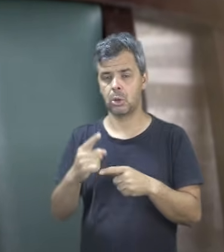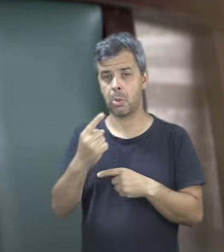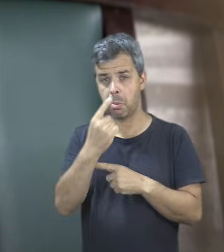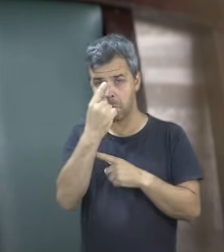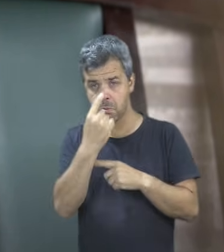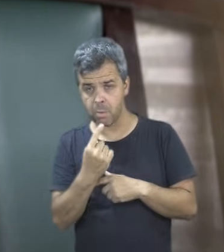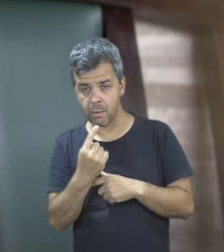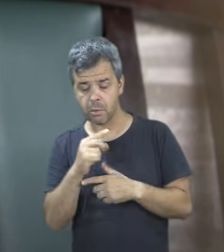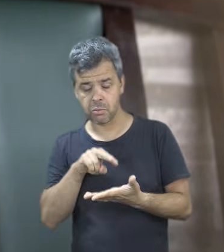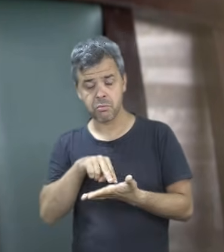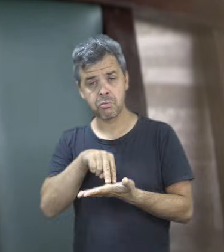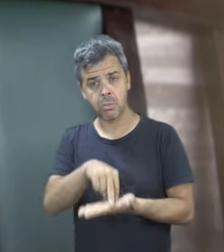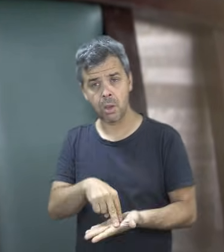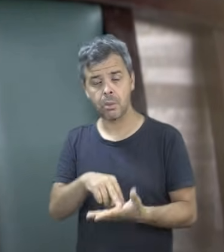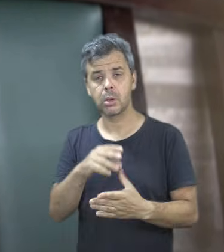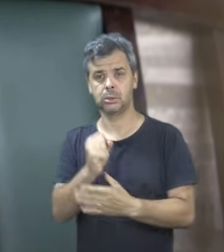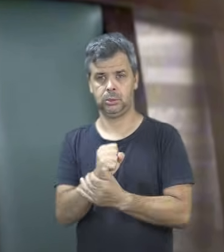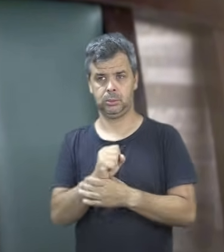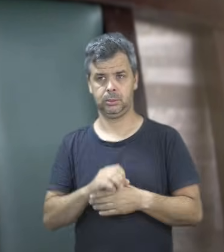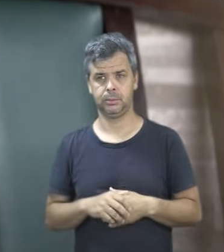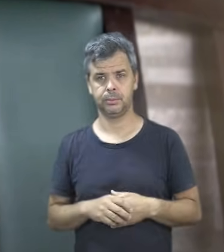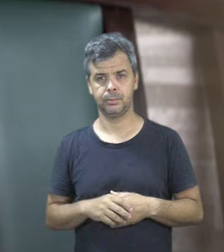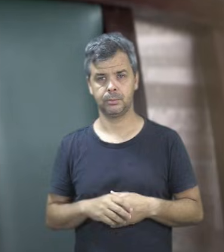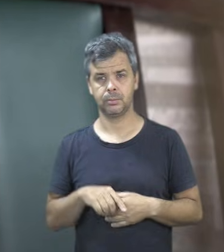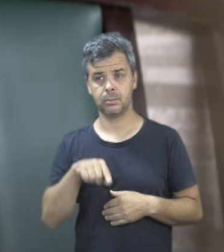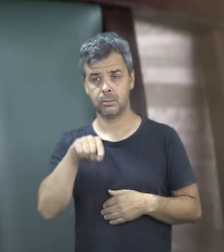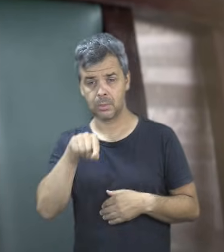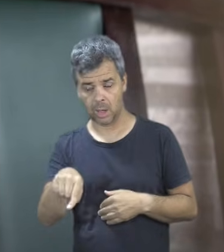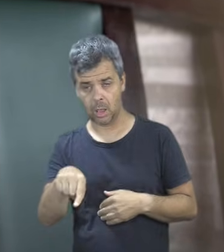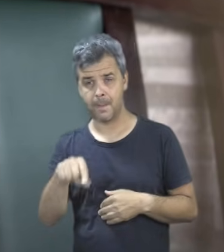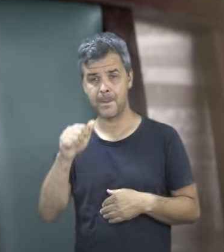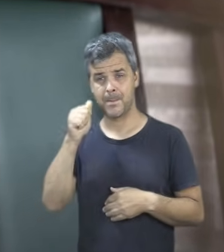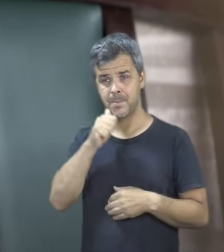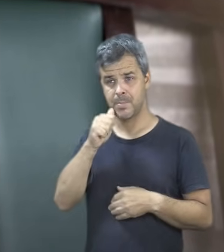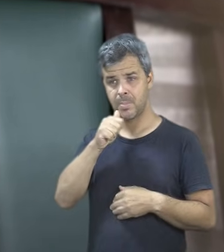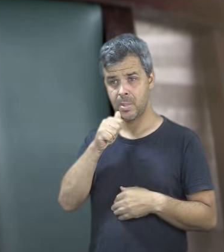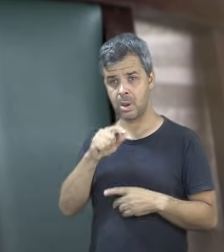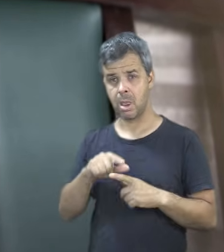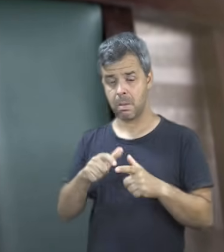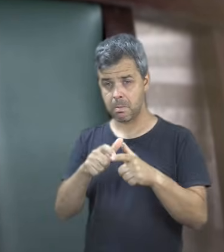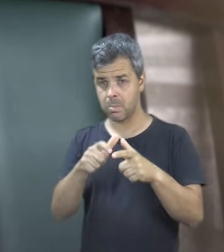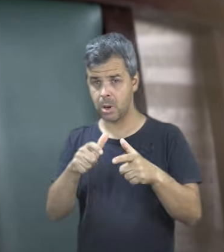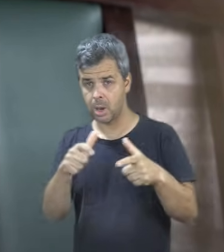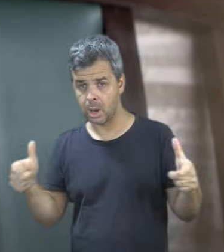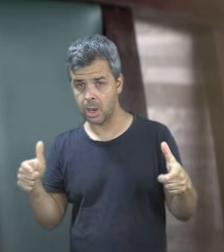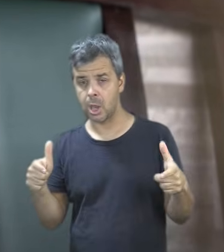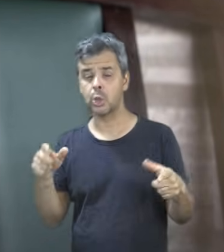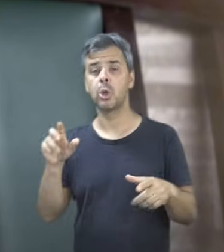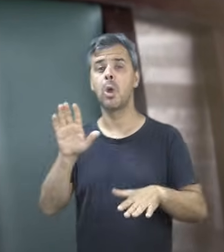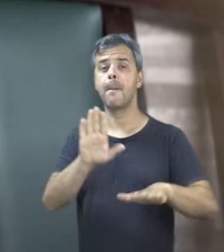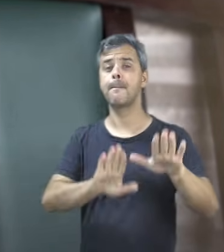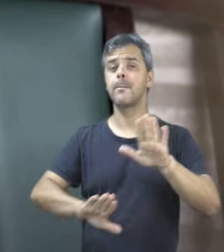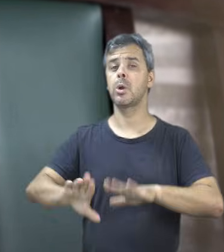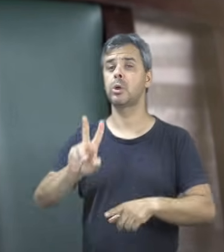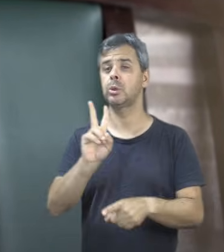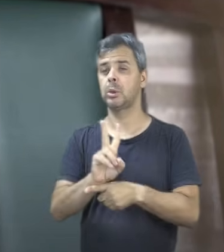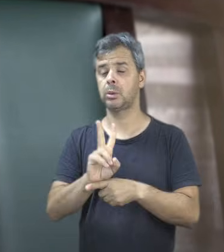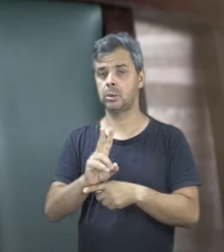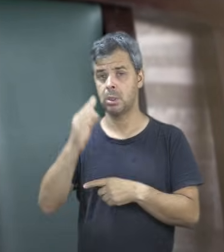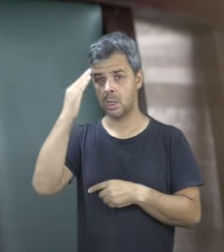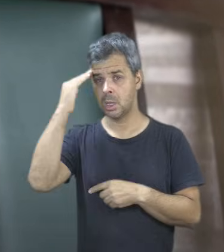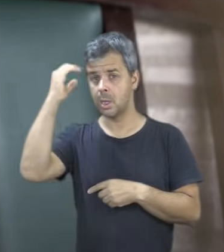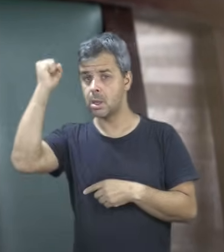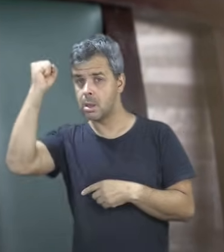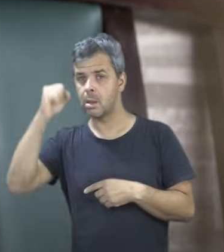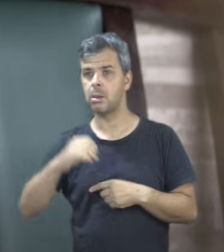de existir garantido. Elas que são, na sua maioria, guardiãs de